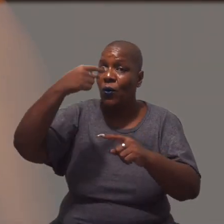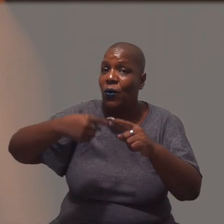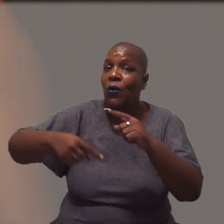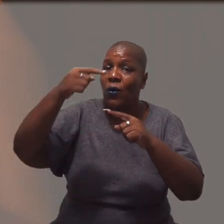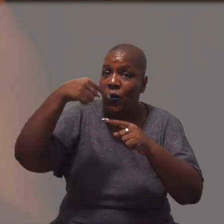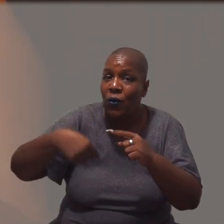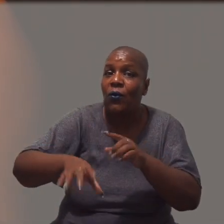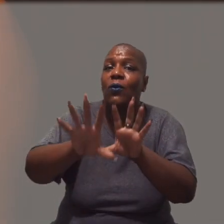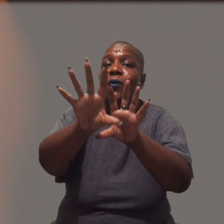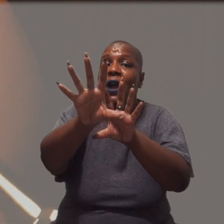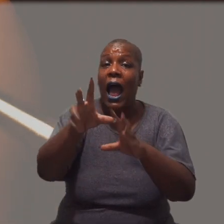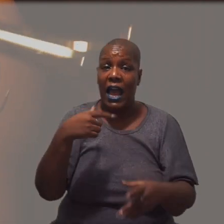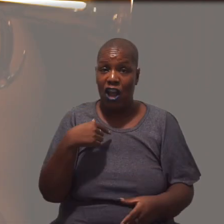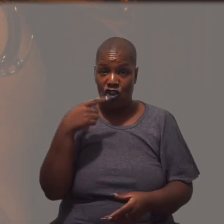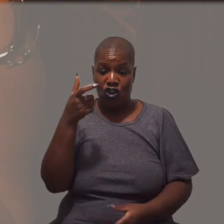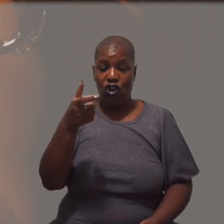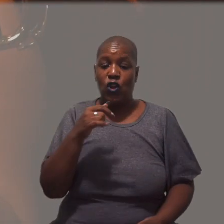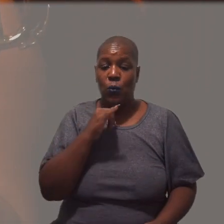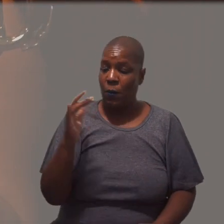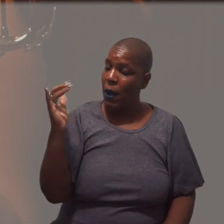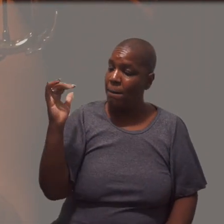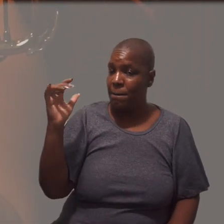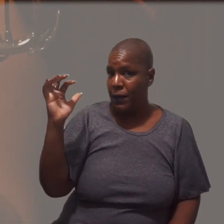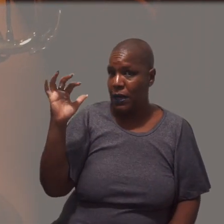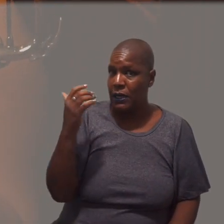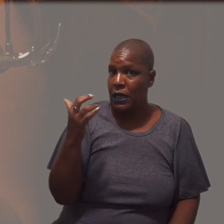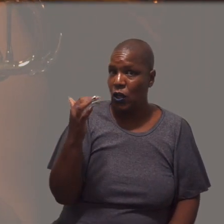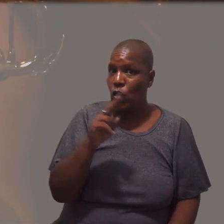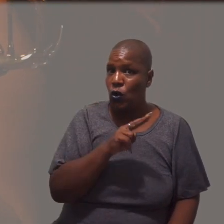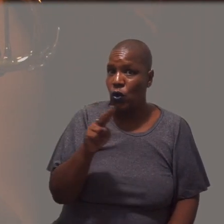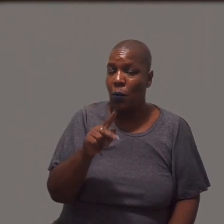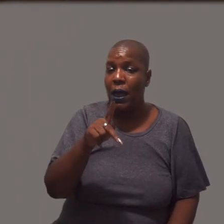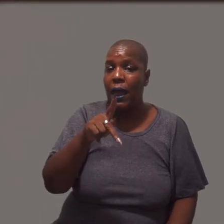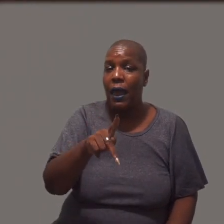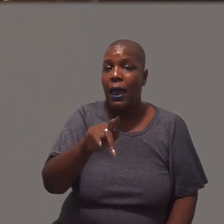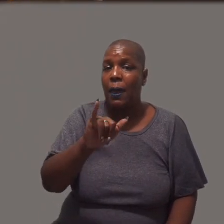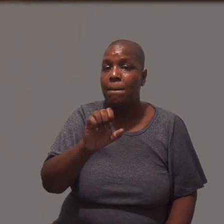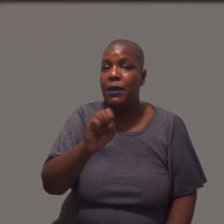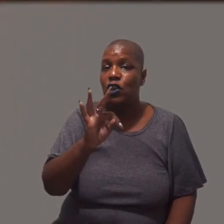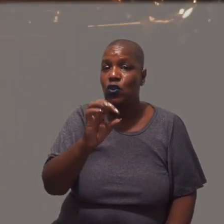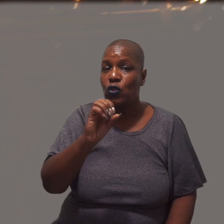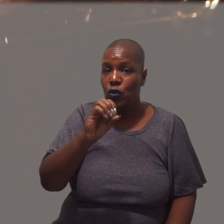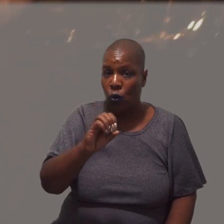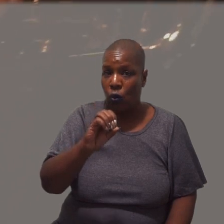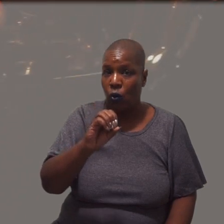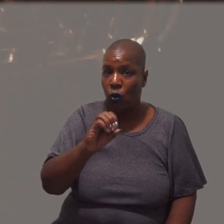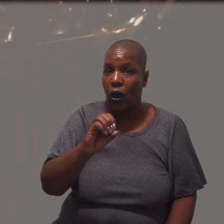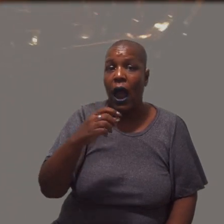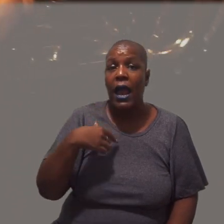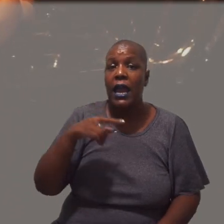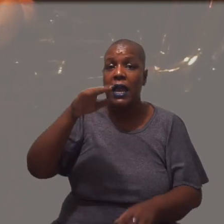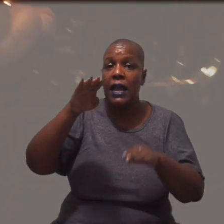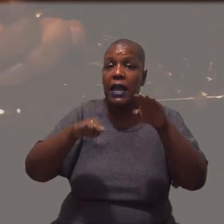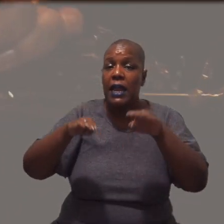E também quando a gente aperta esse mecanismo que nós chamamos de pistos, o instrumento ele